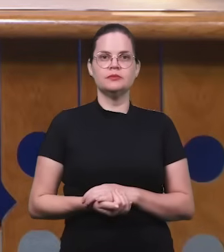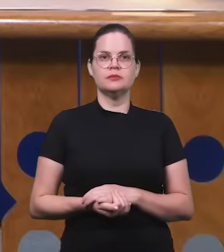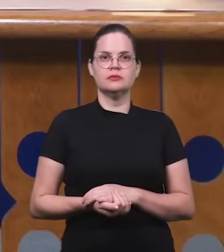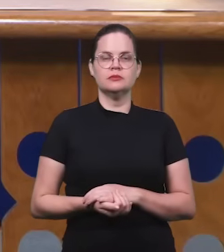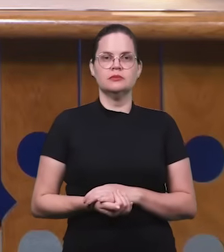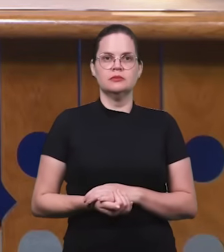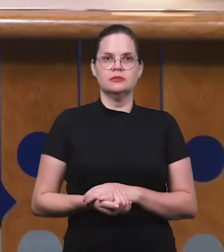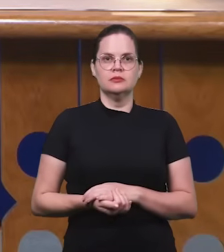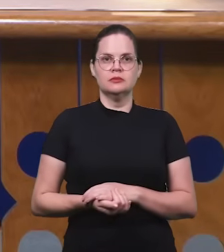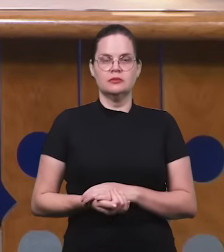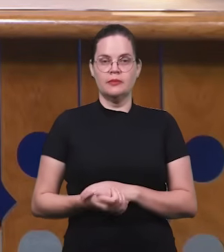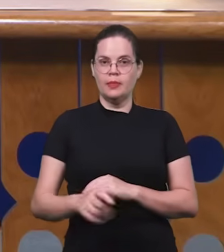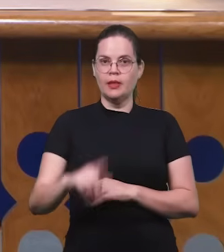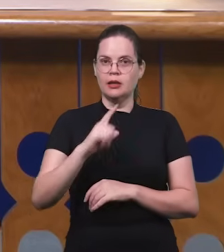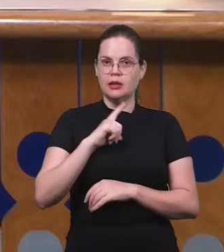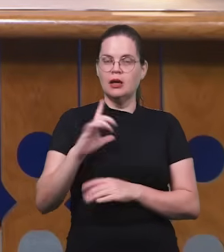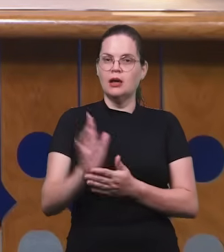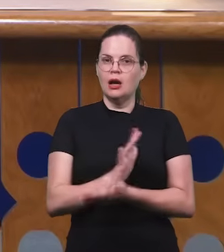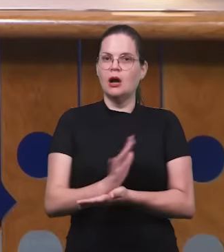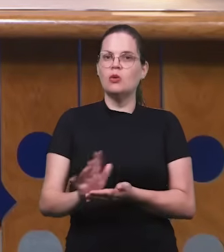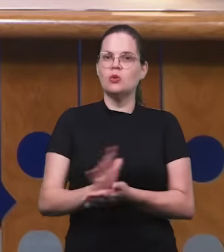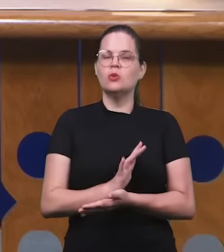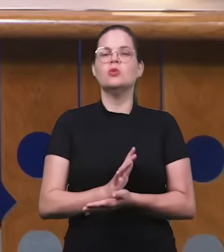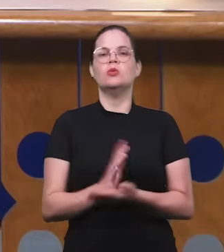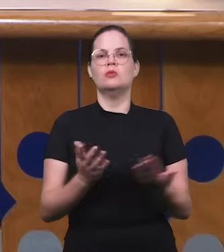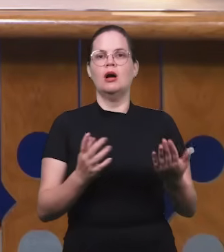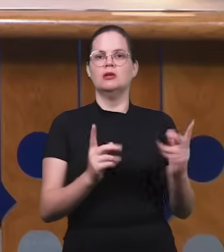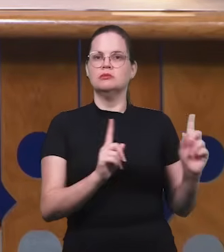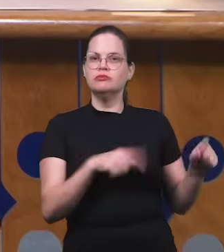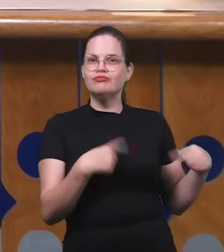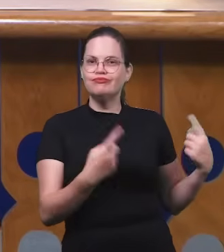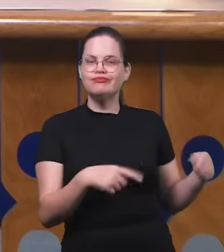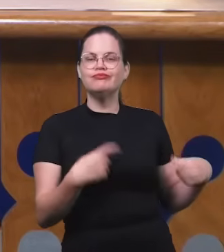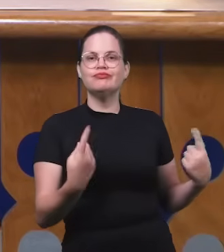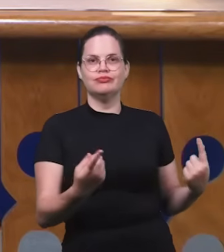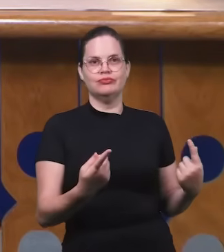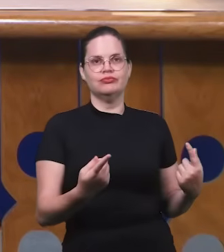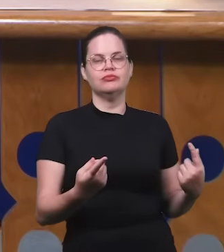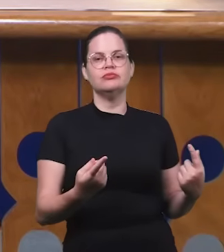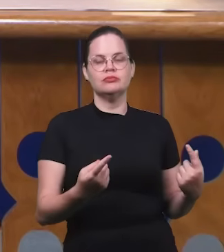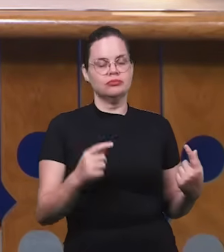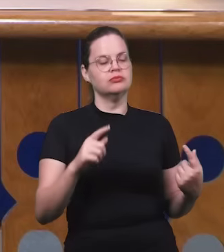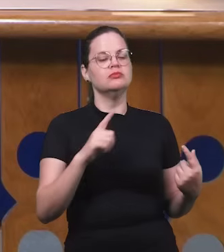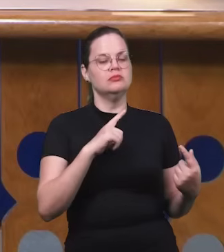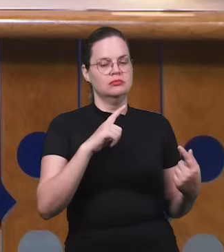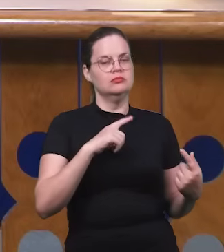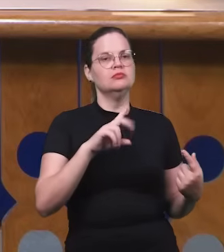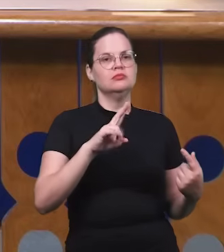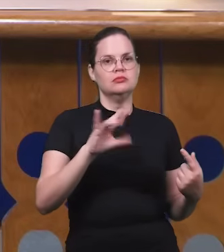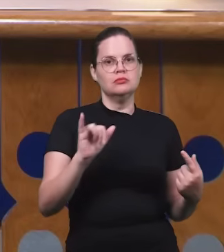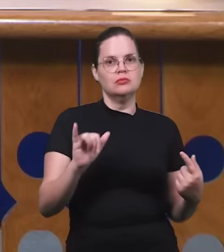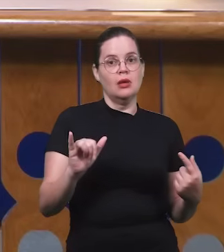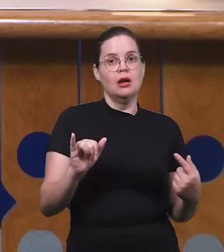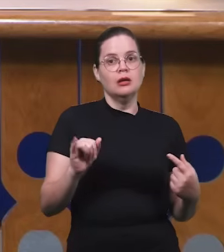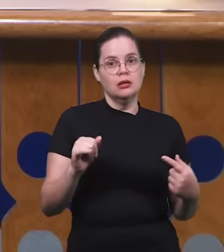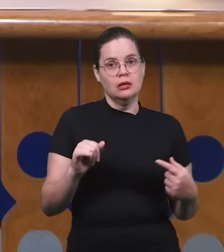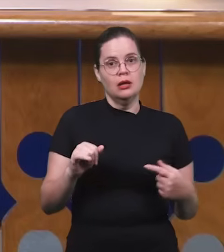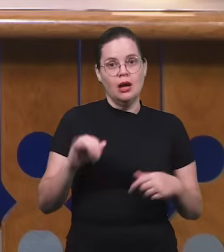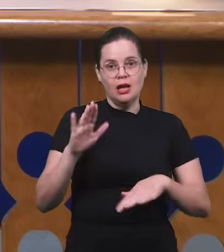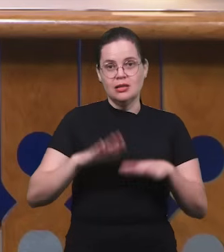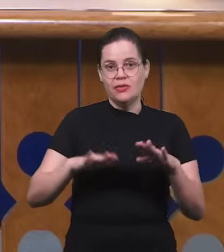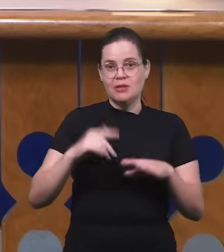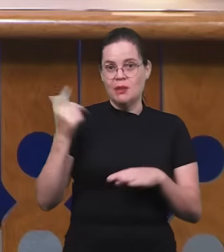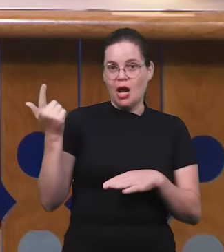investidas que vão vir, das quais muitas das vezes será muito difícil